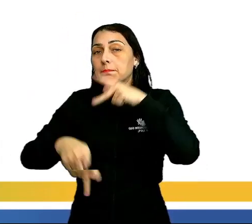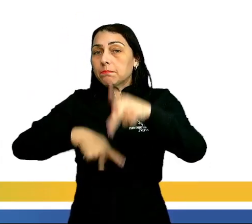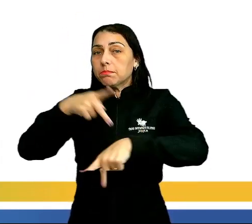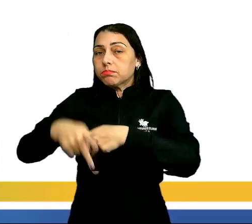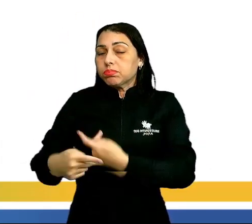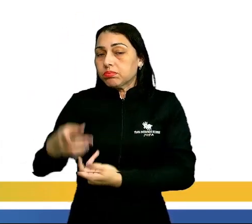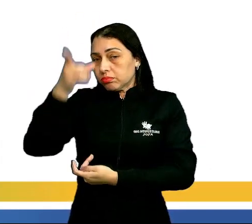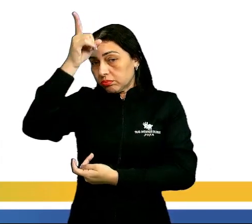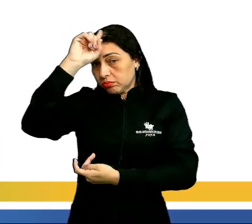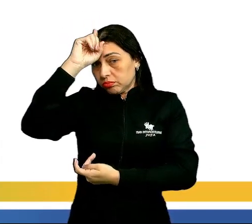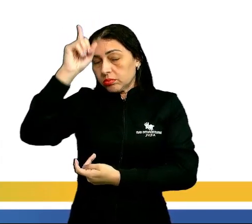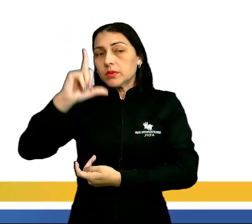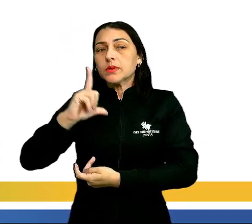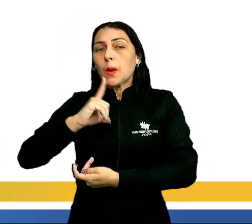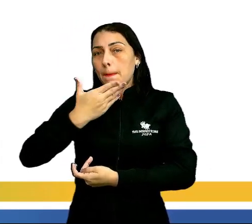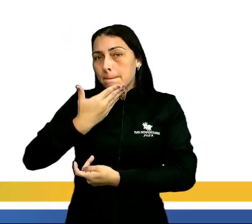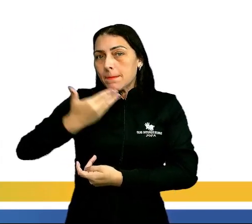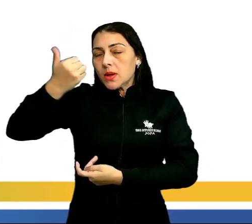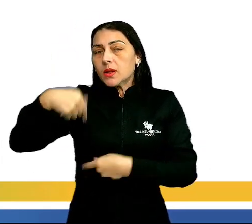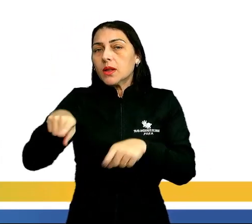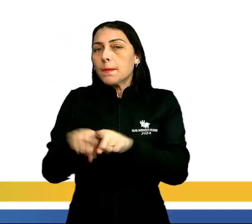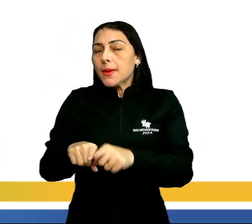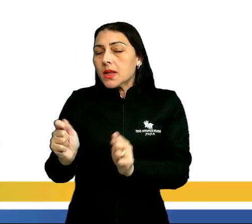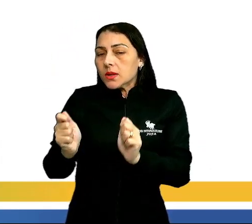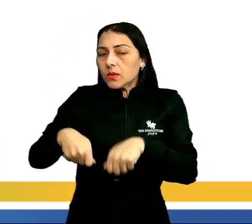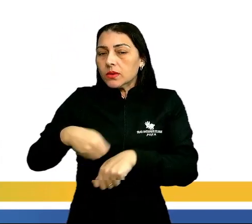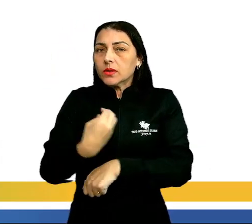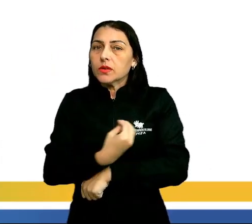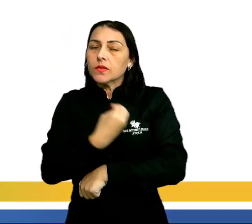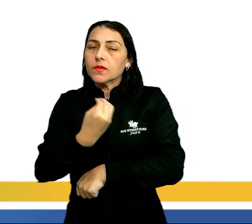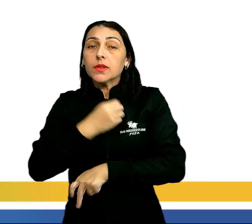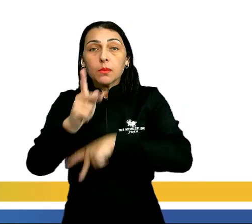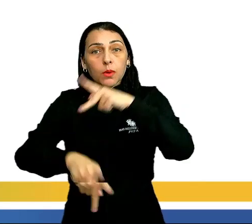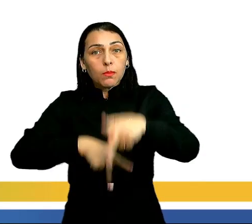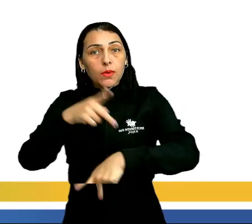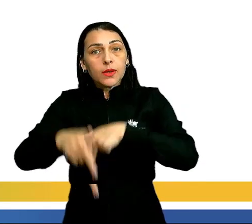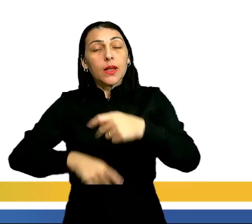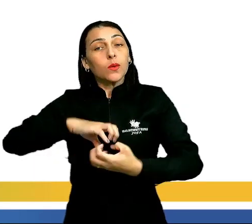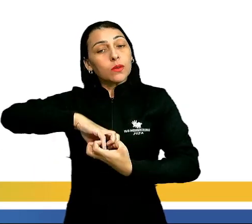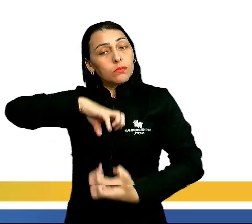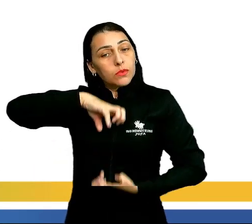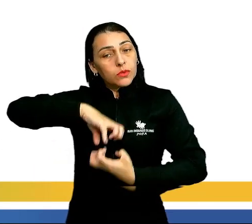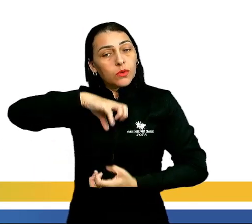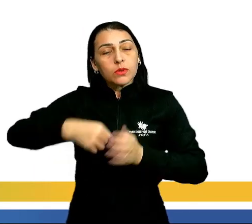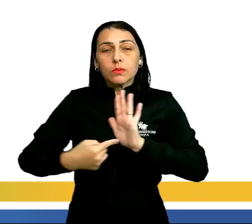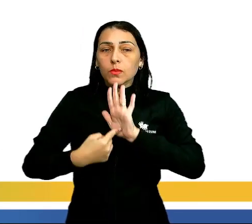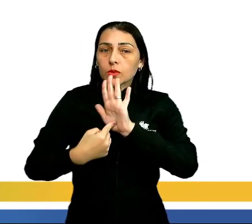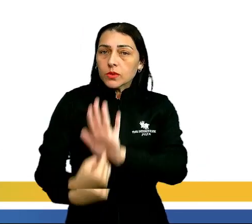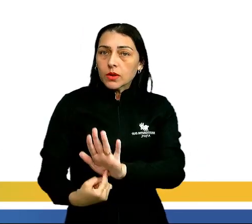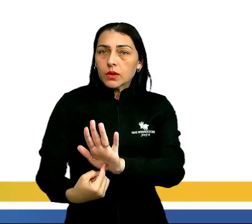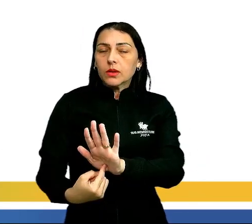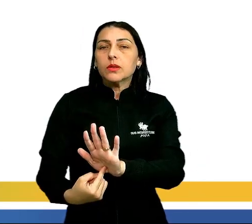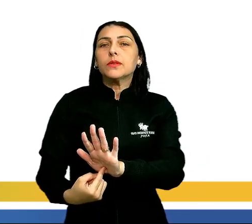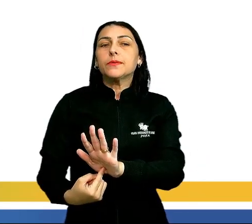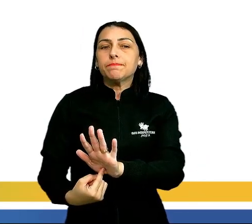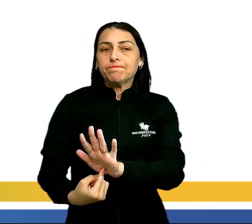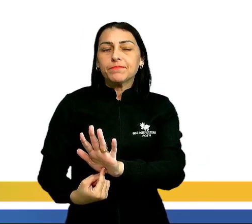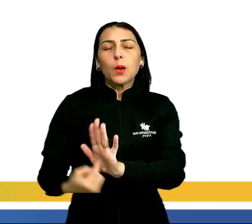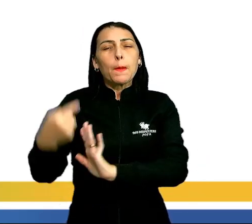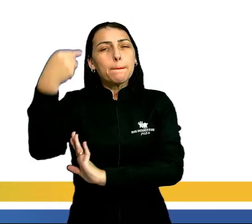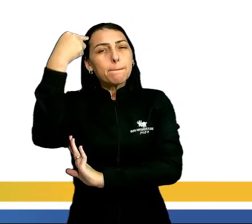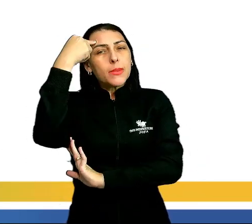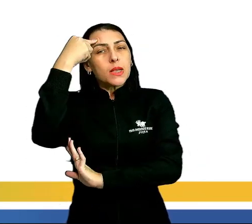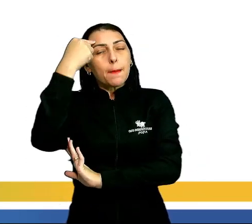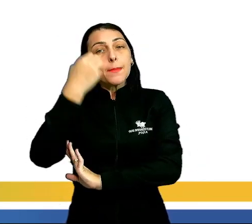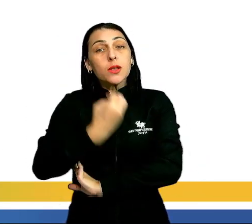e a gente também tem uma melhoria aí nas condições de vida da população, mostradas, por exemplo, através da